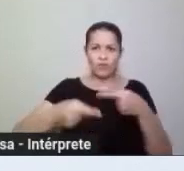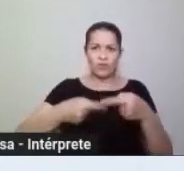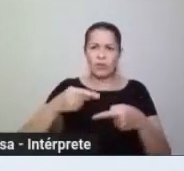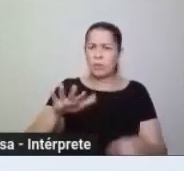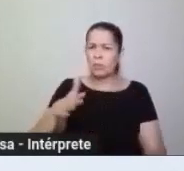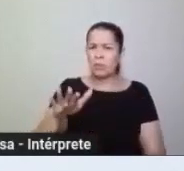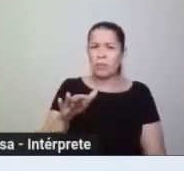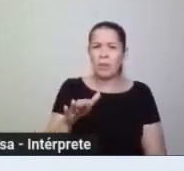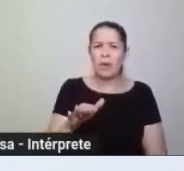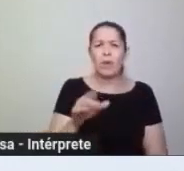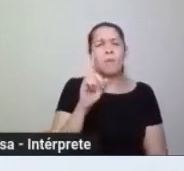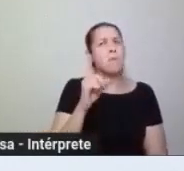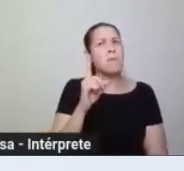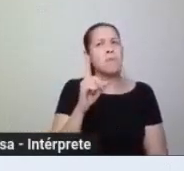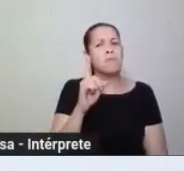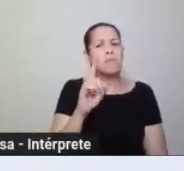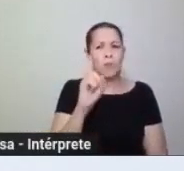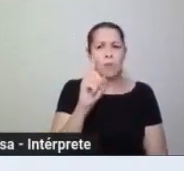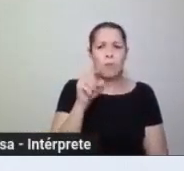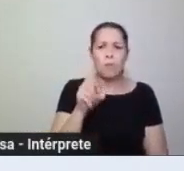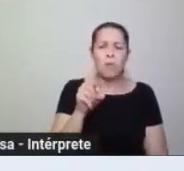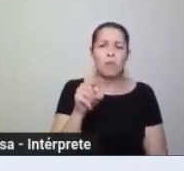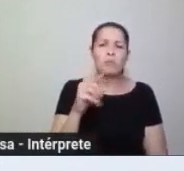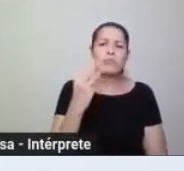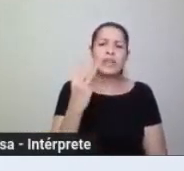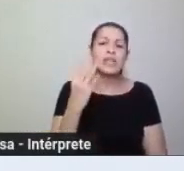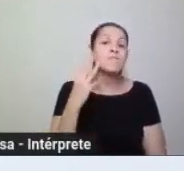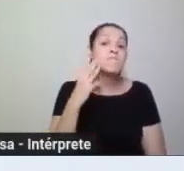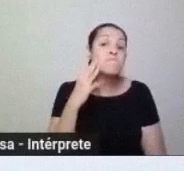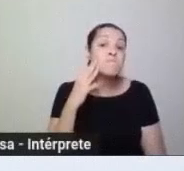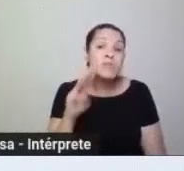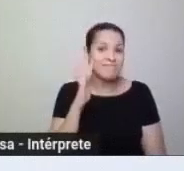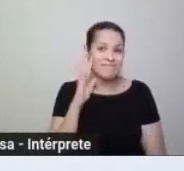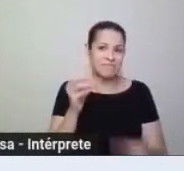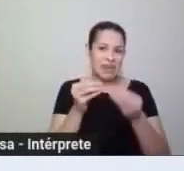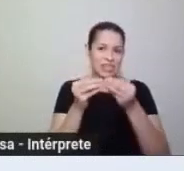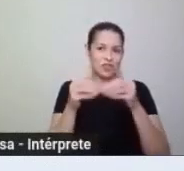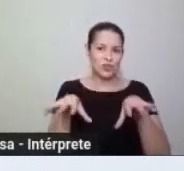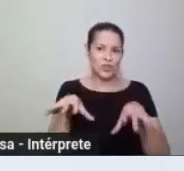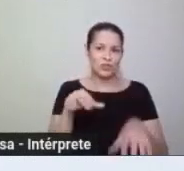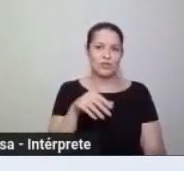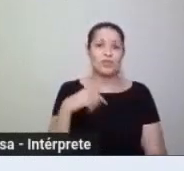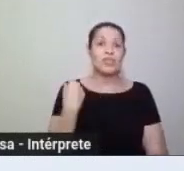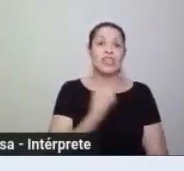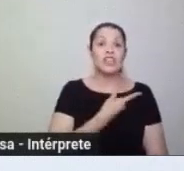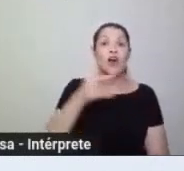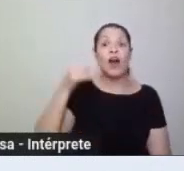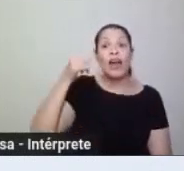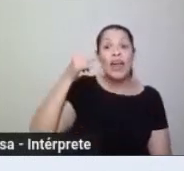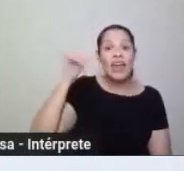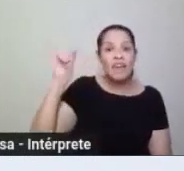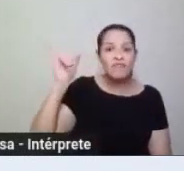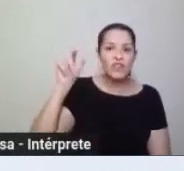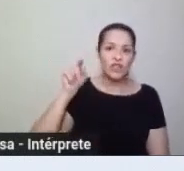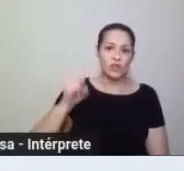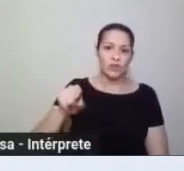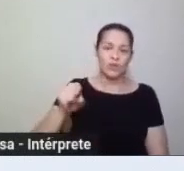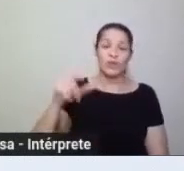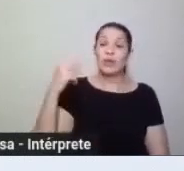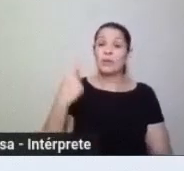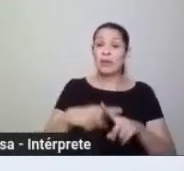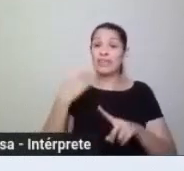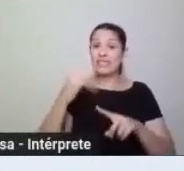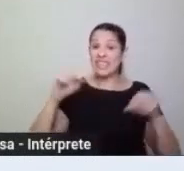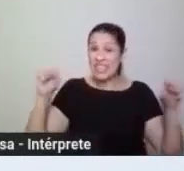aí 1,3 milhão de reais, e a gente evitou, né? Evitou uma quebra